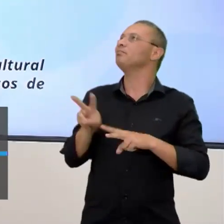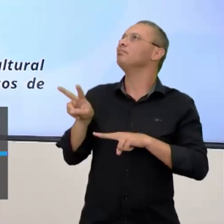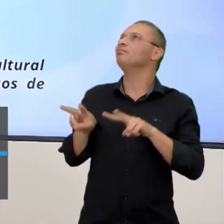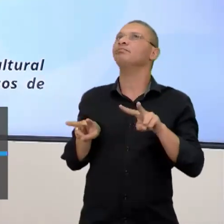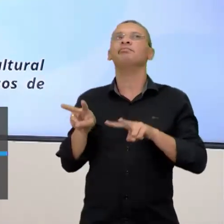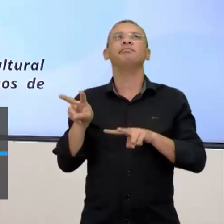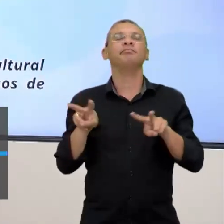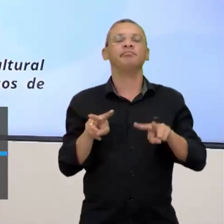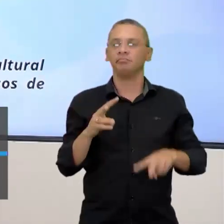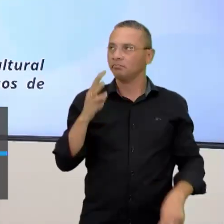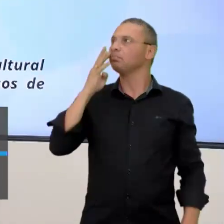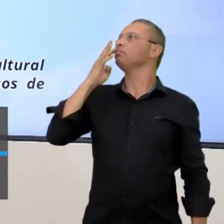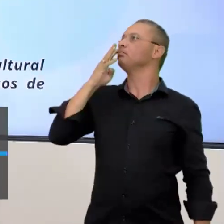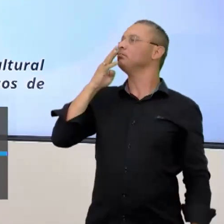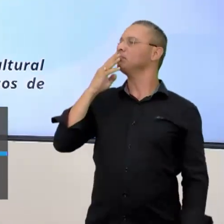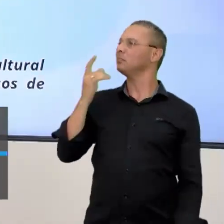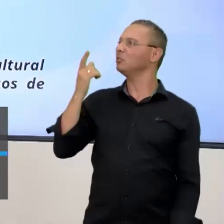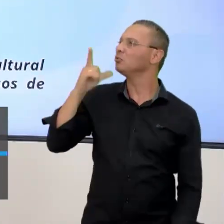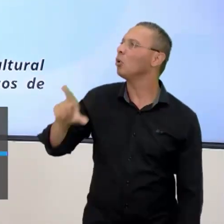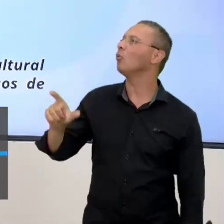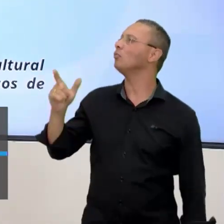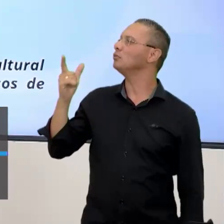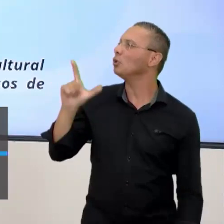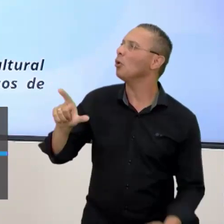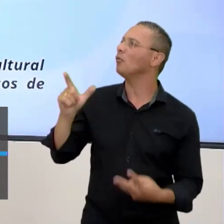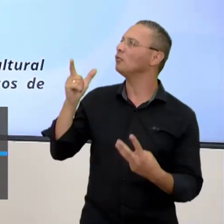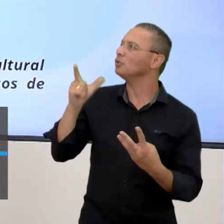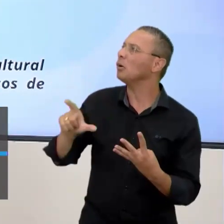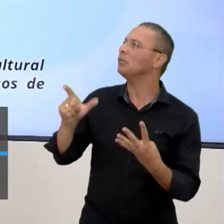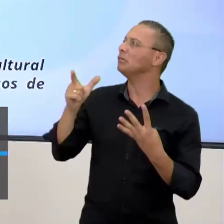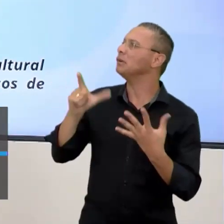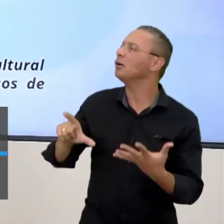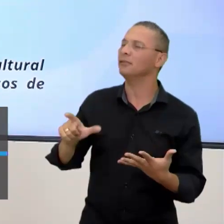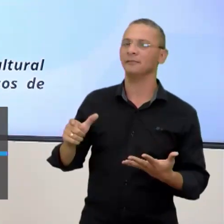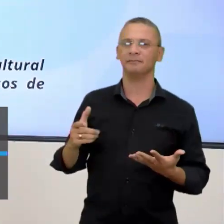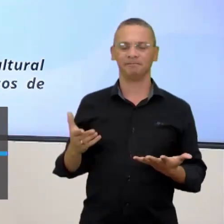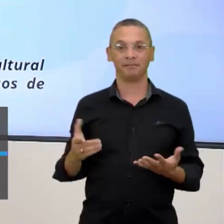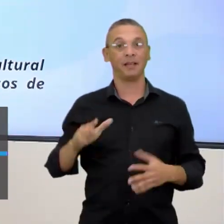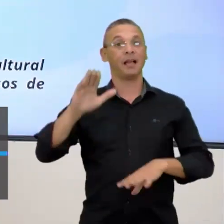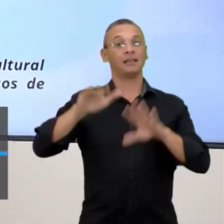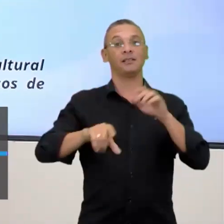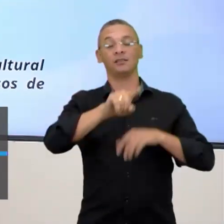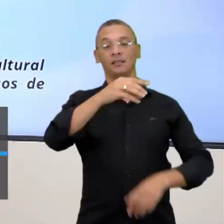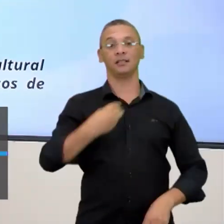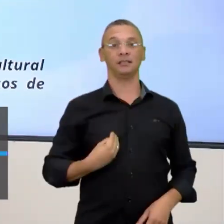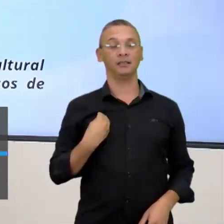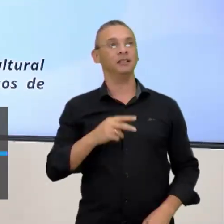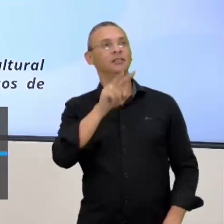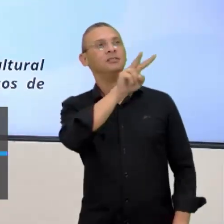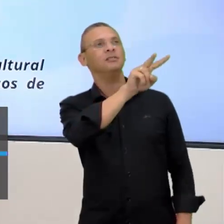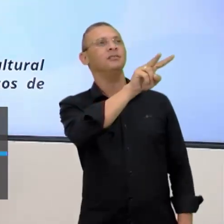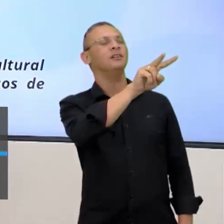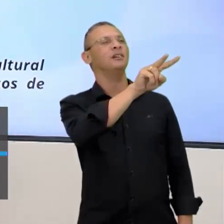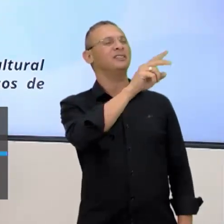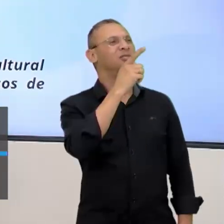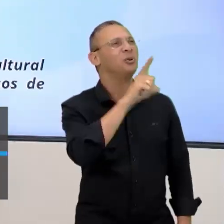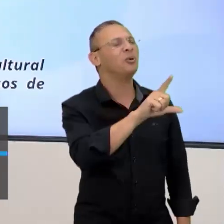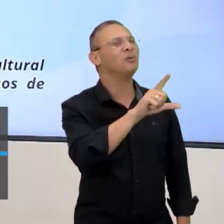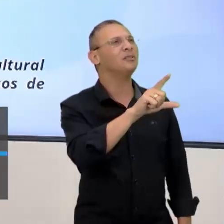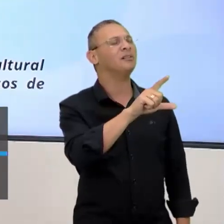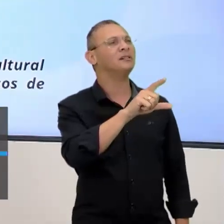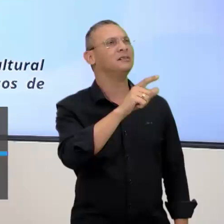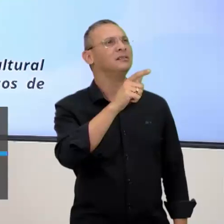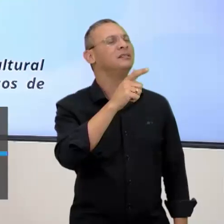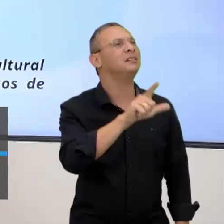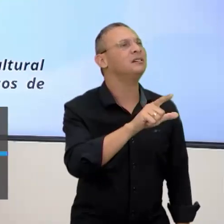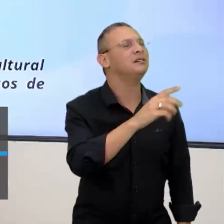se surpreendiam com a repetição. É aquela coisa, né? Você às vezes está vendo uma coisa e está se surpreendendo quando aquilo nem é